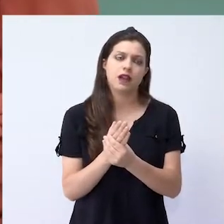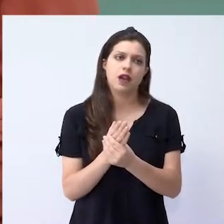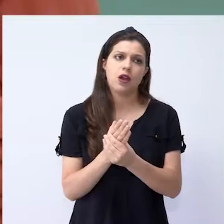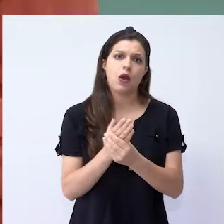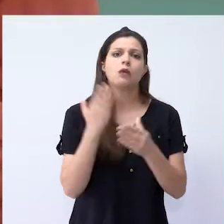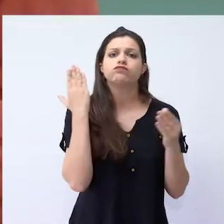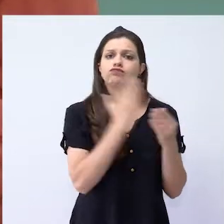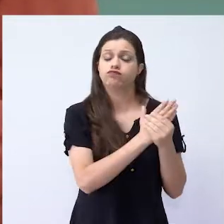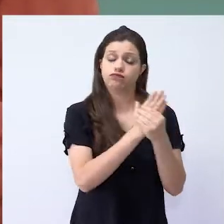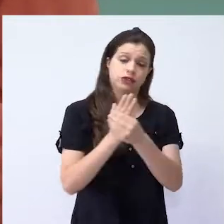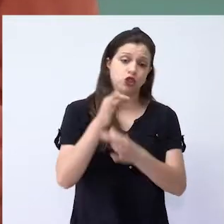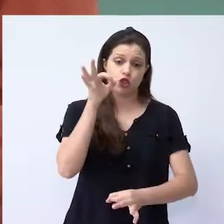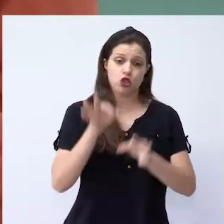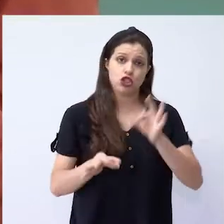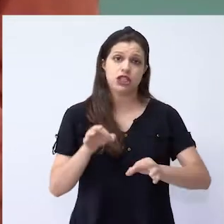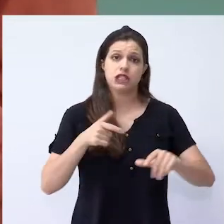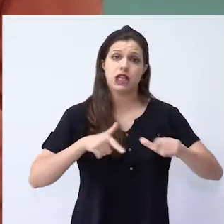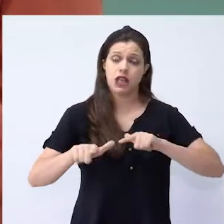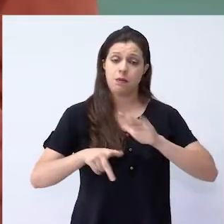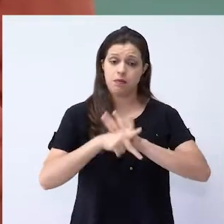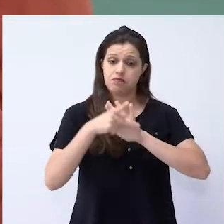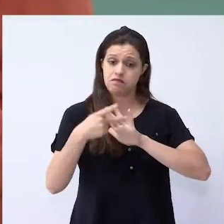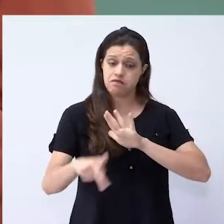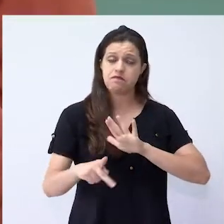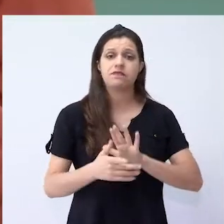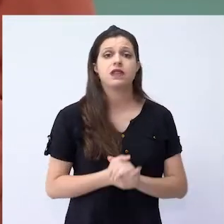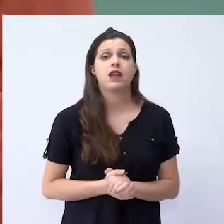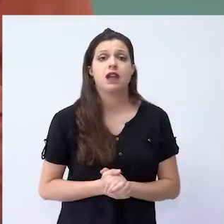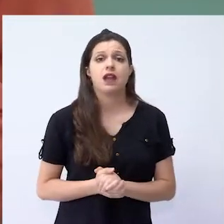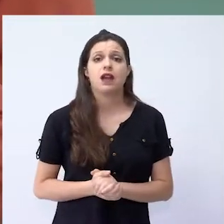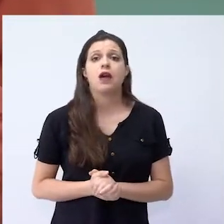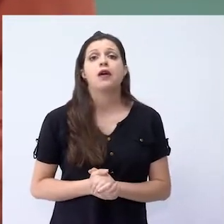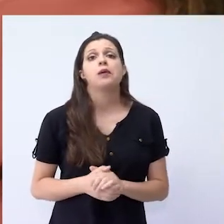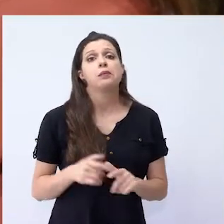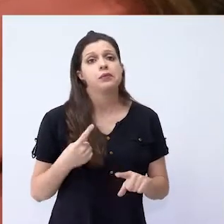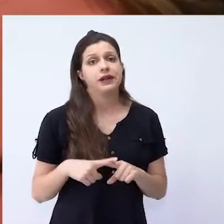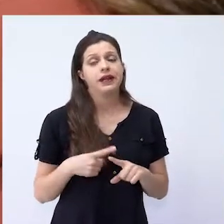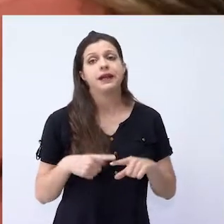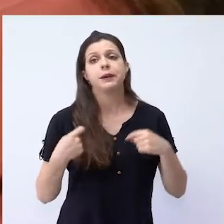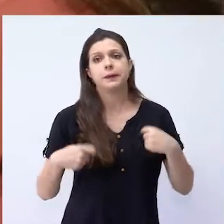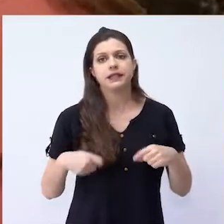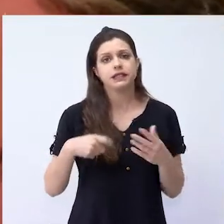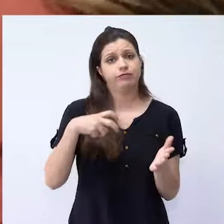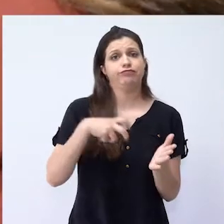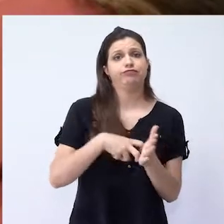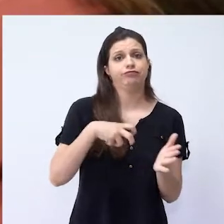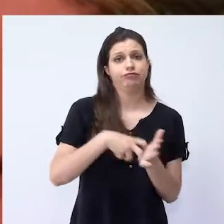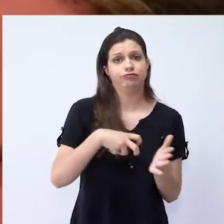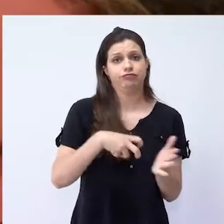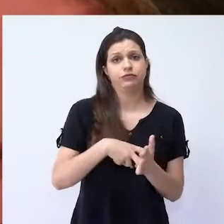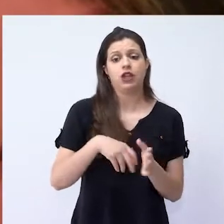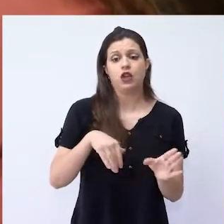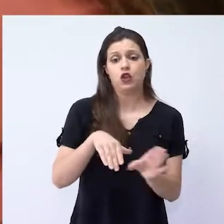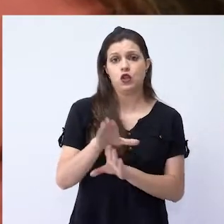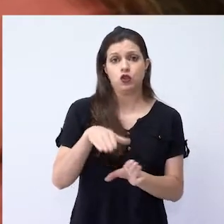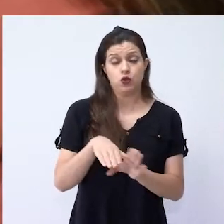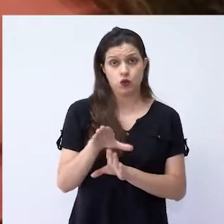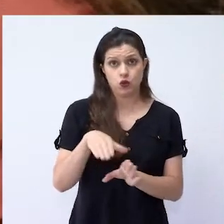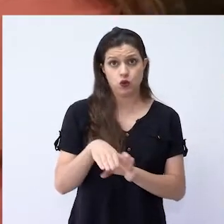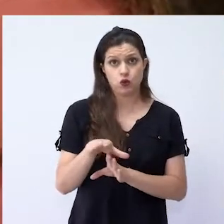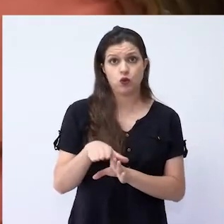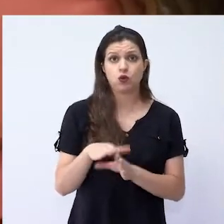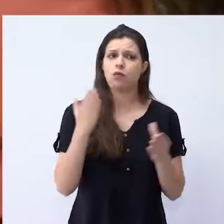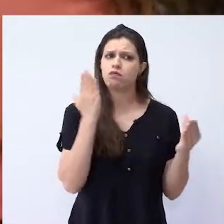que é o nome da ação que nós movemos lá na Justiça do Trabalho, no nosso caso, para que o juiz, então, faça essa condenação após